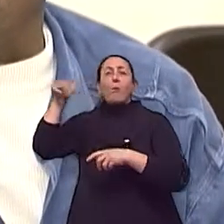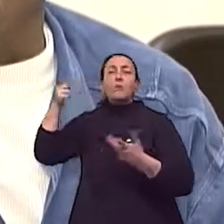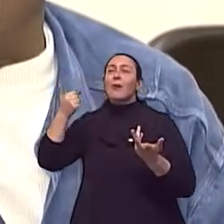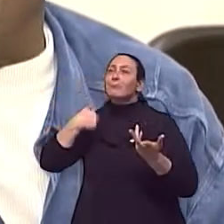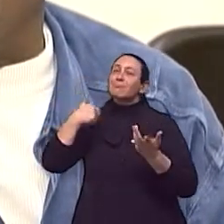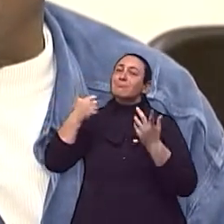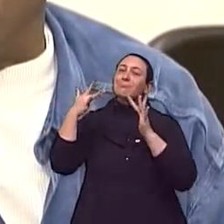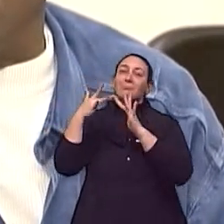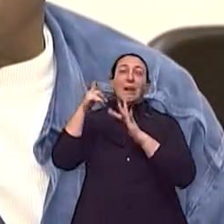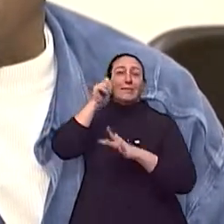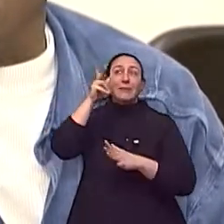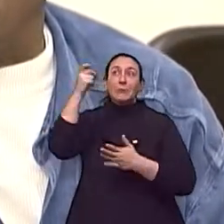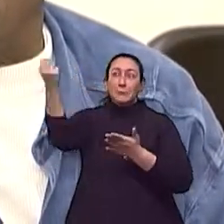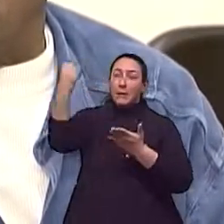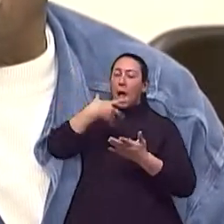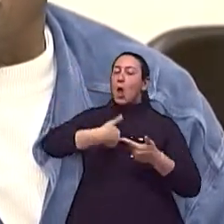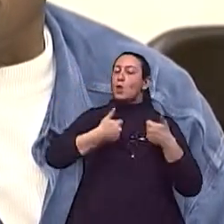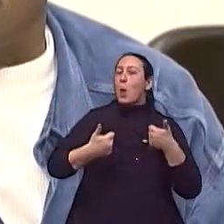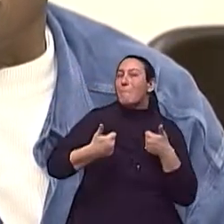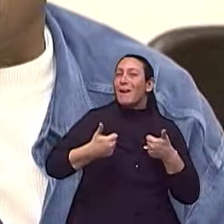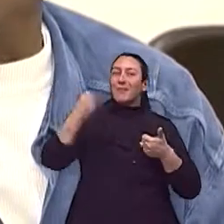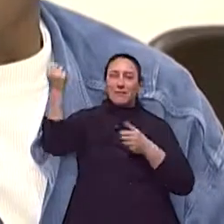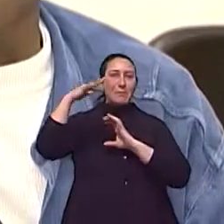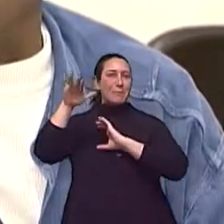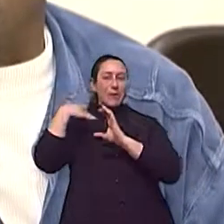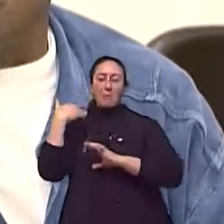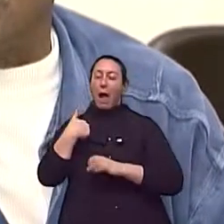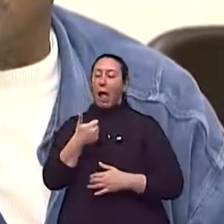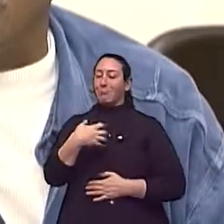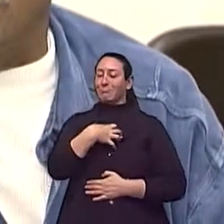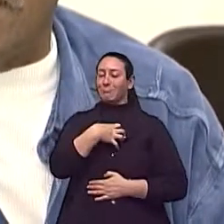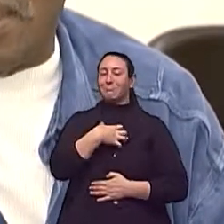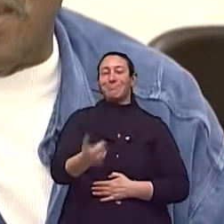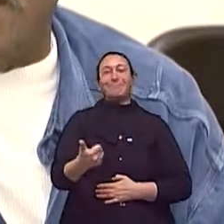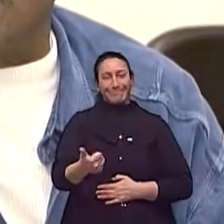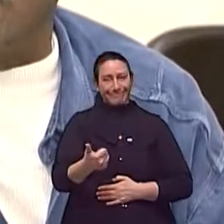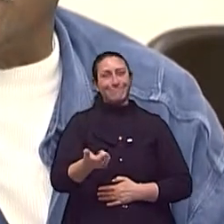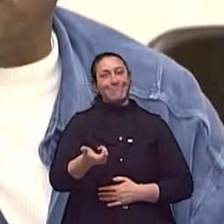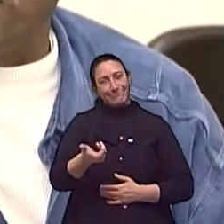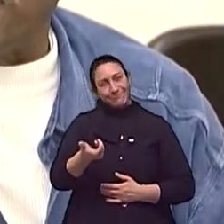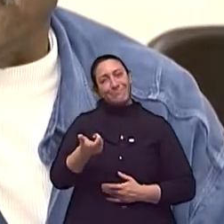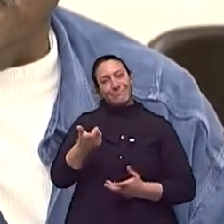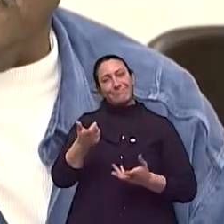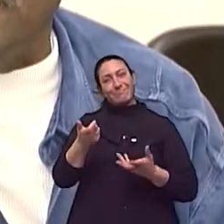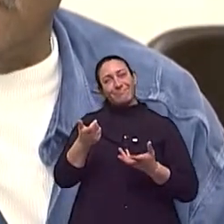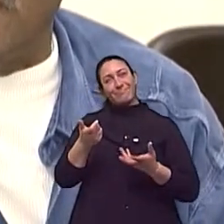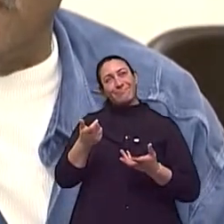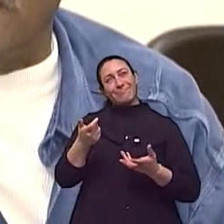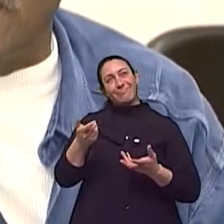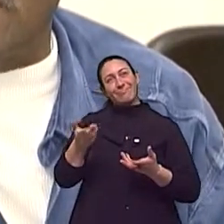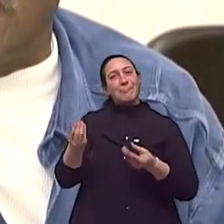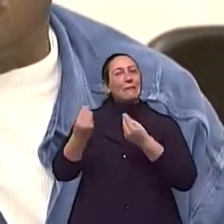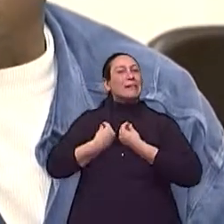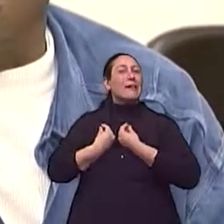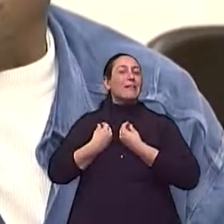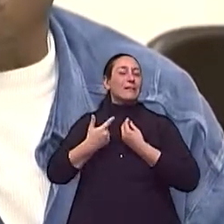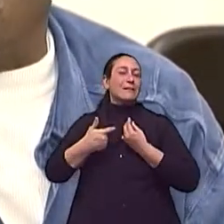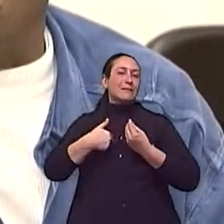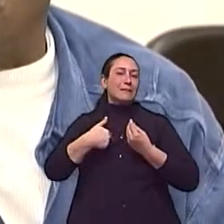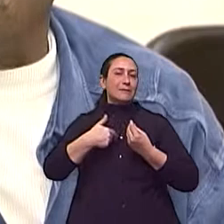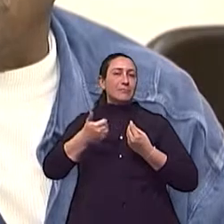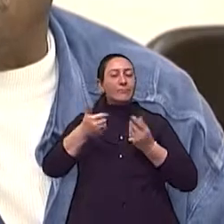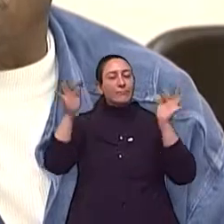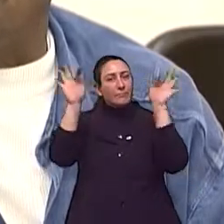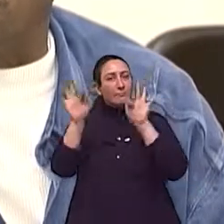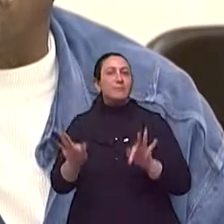isso é uma das coisas que muito gratificantes nessa e nessa área que